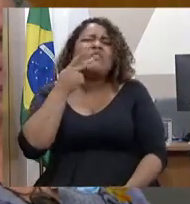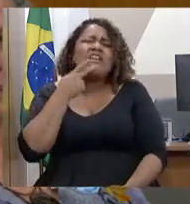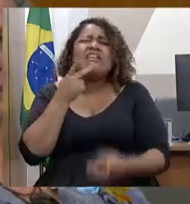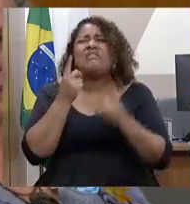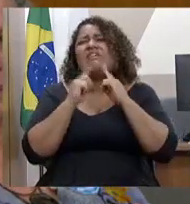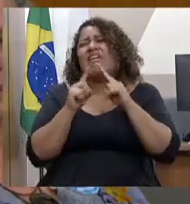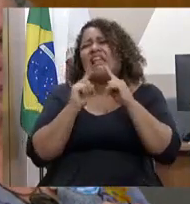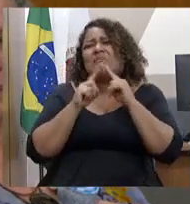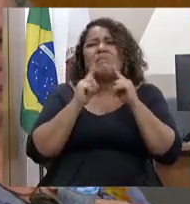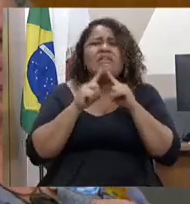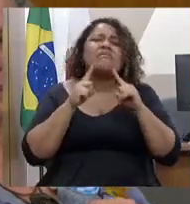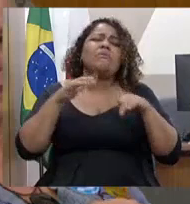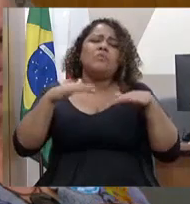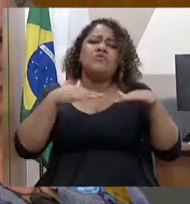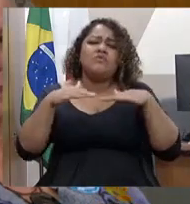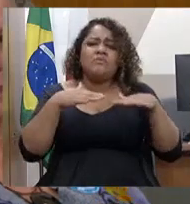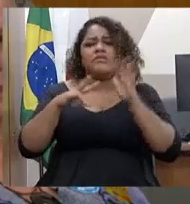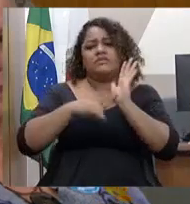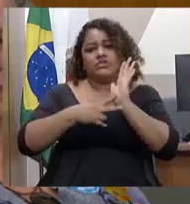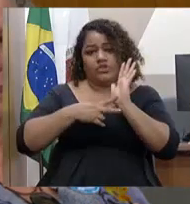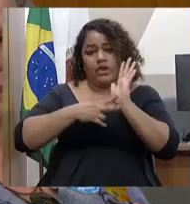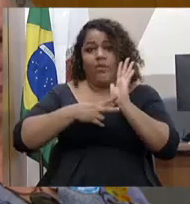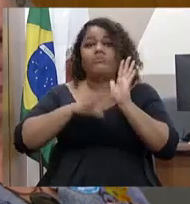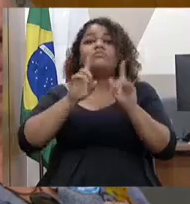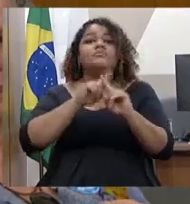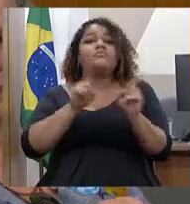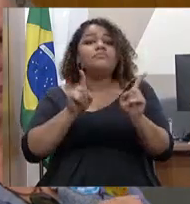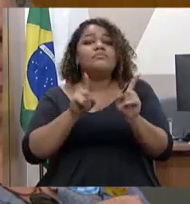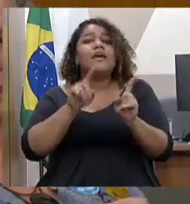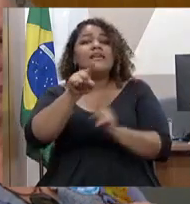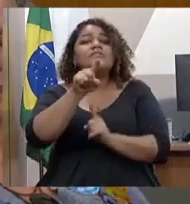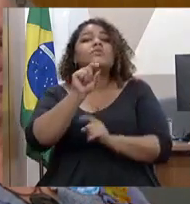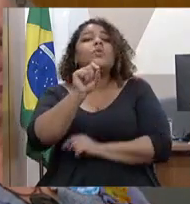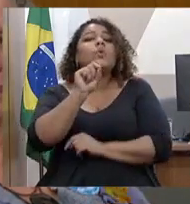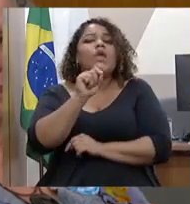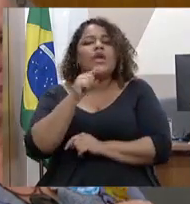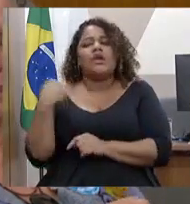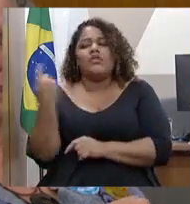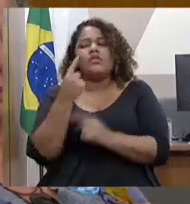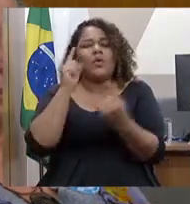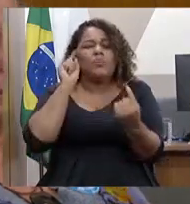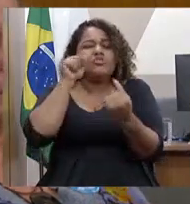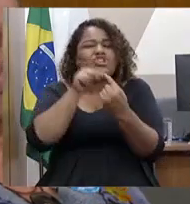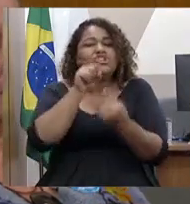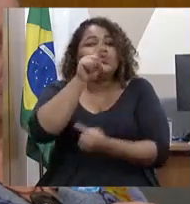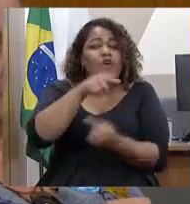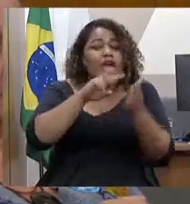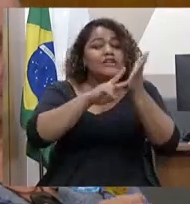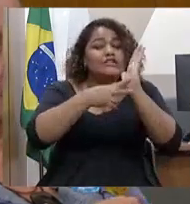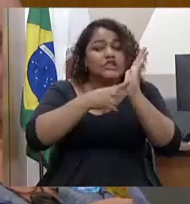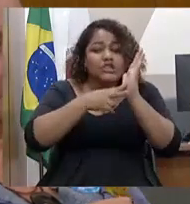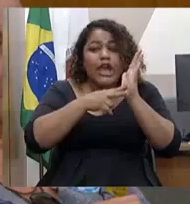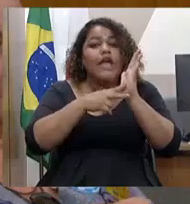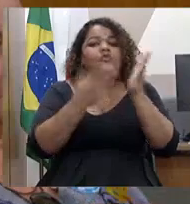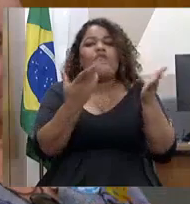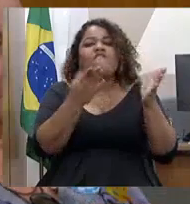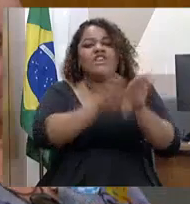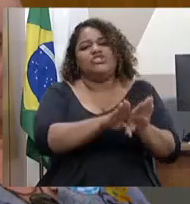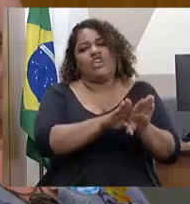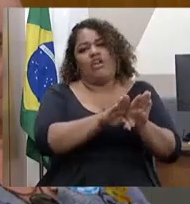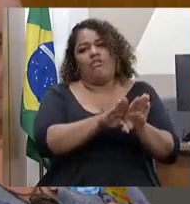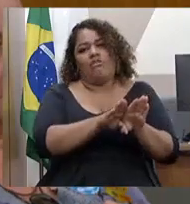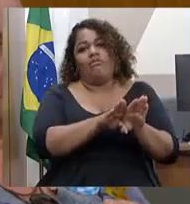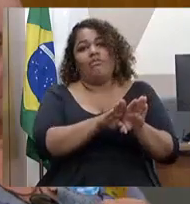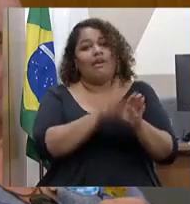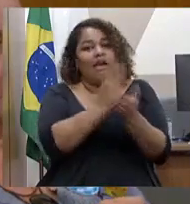que a intenção foi muito grande destruiu o sindicato e junto com o sindicato destruir as